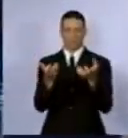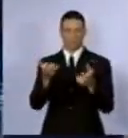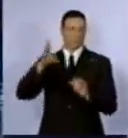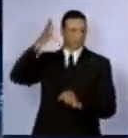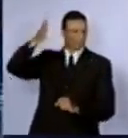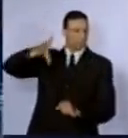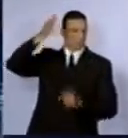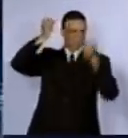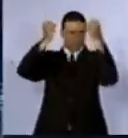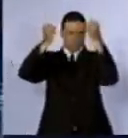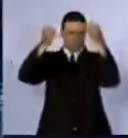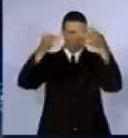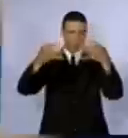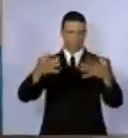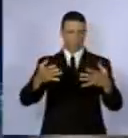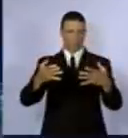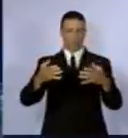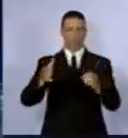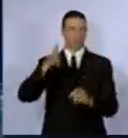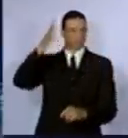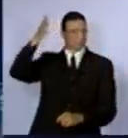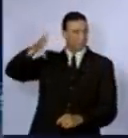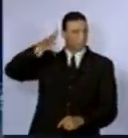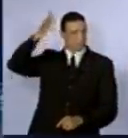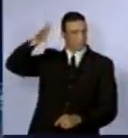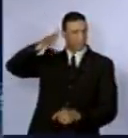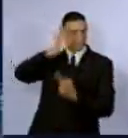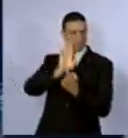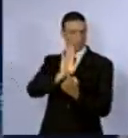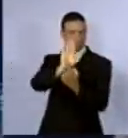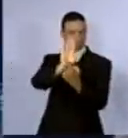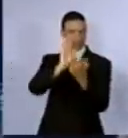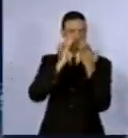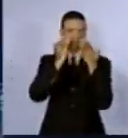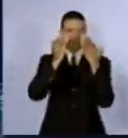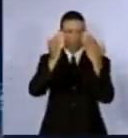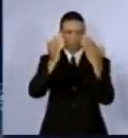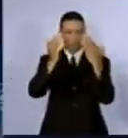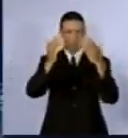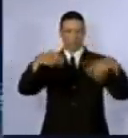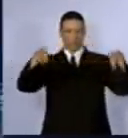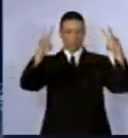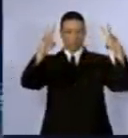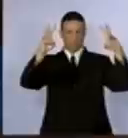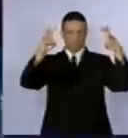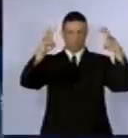apresentar-lhes uma palestra sobre o tópico.